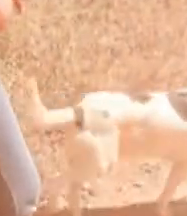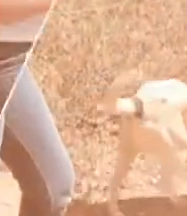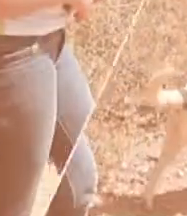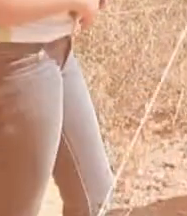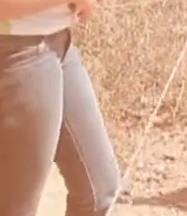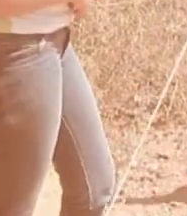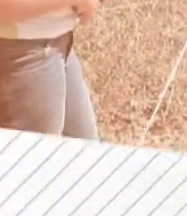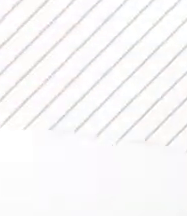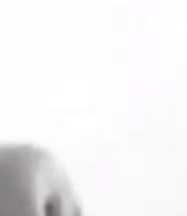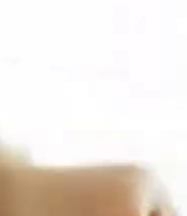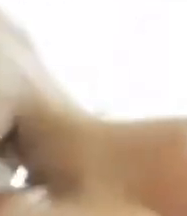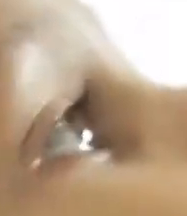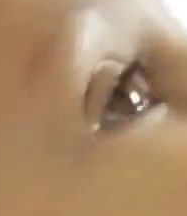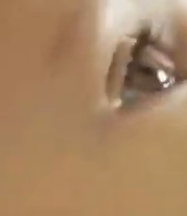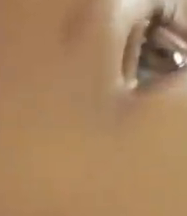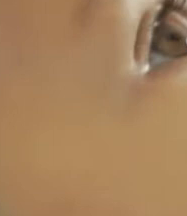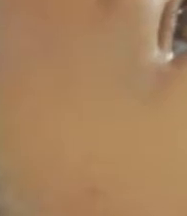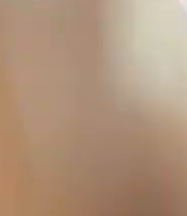Música